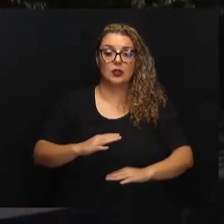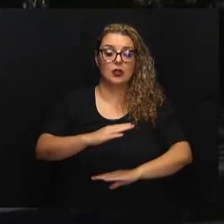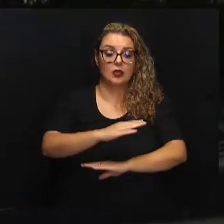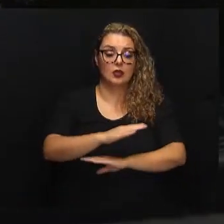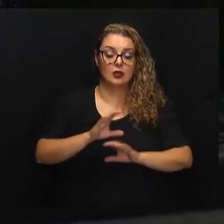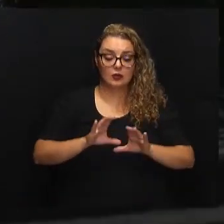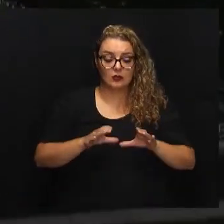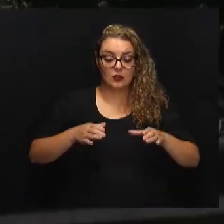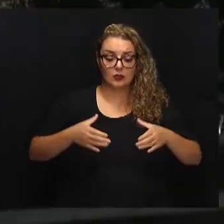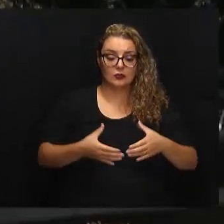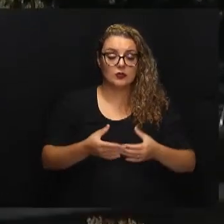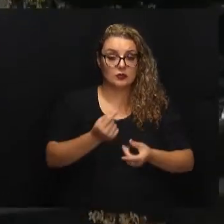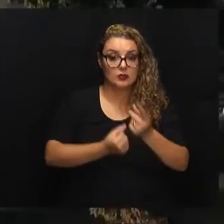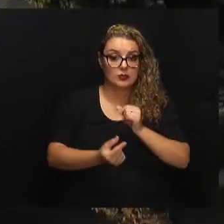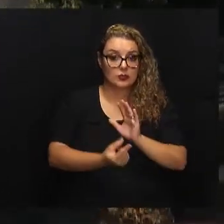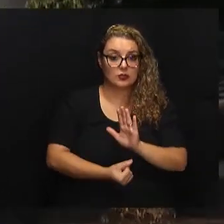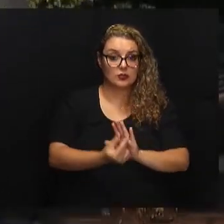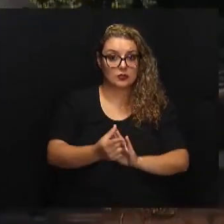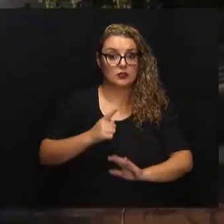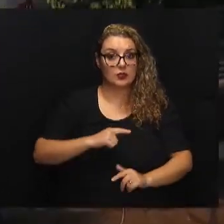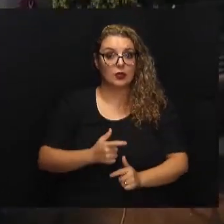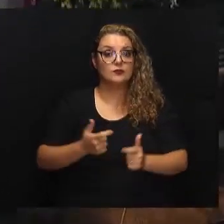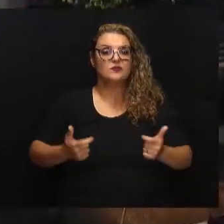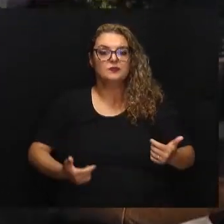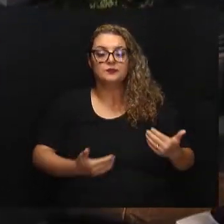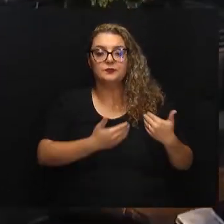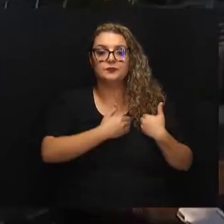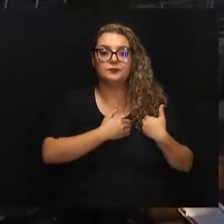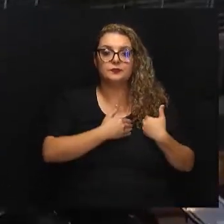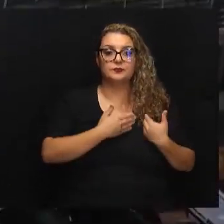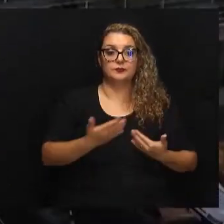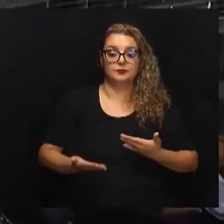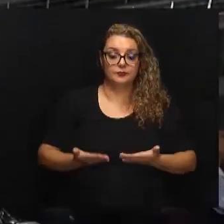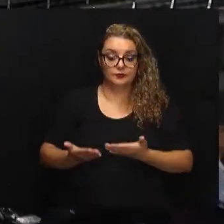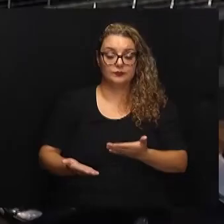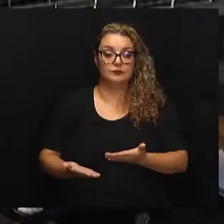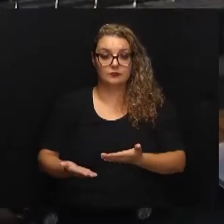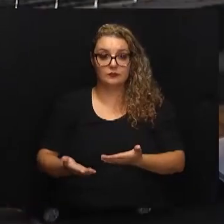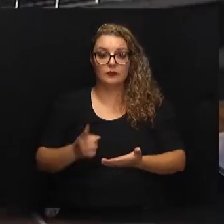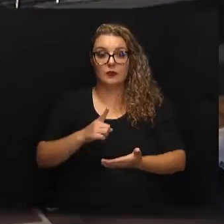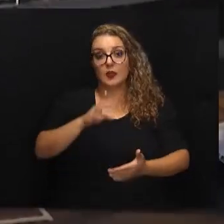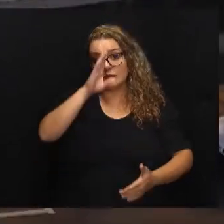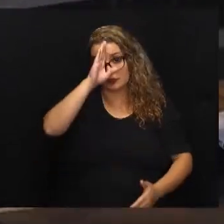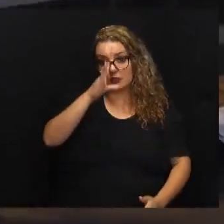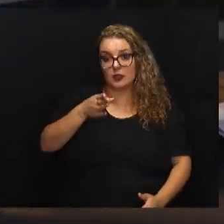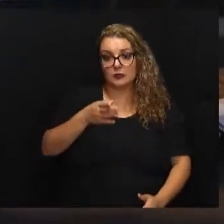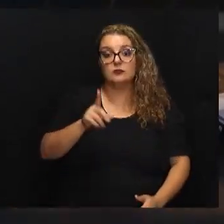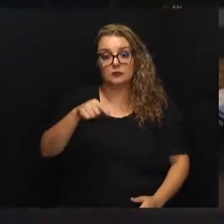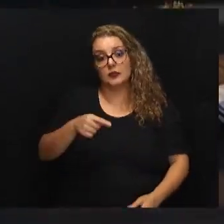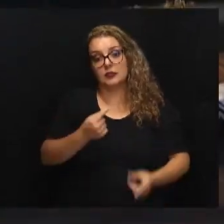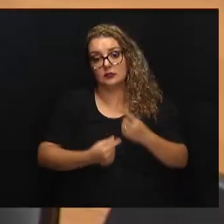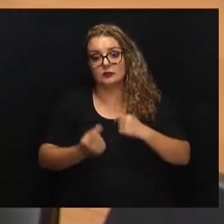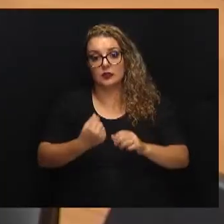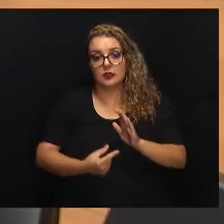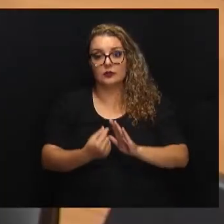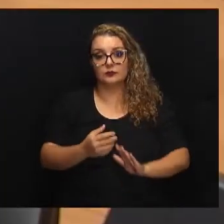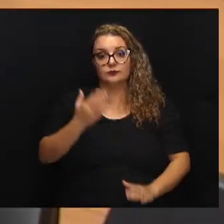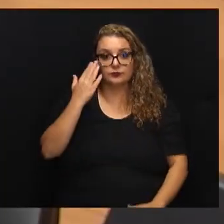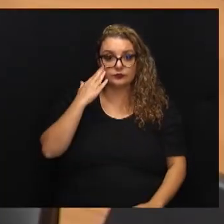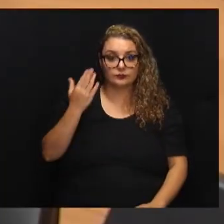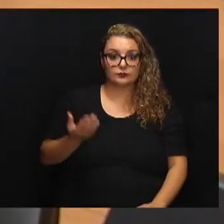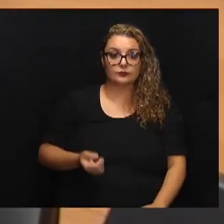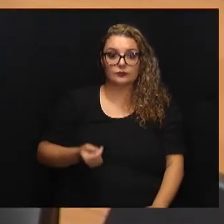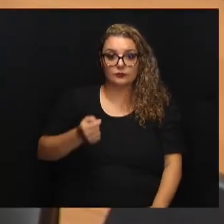Finanças e Orçamento tem uma grande responsabilidade por lidar, mesmo que indiretamente, com os recursos financeiros municipais. Foram